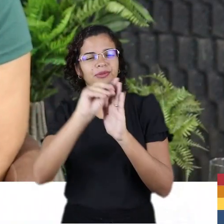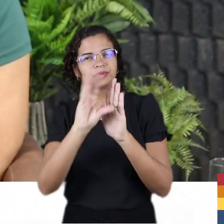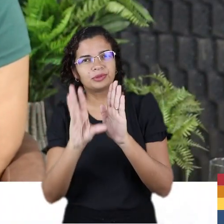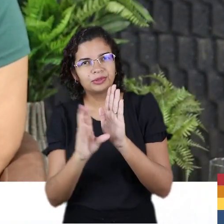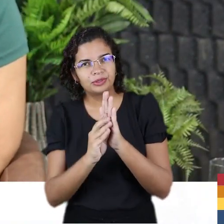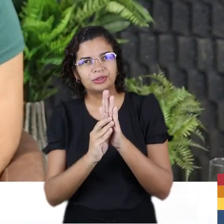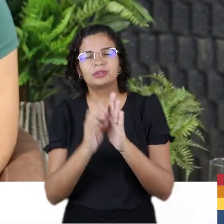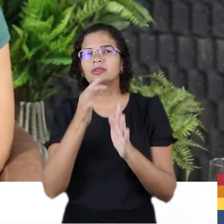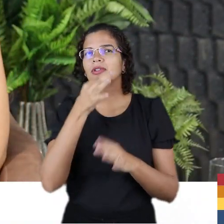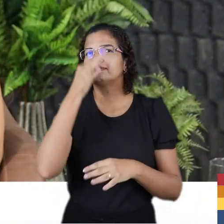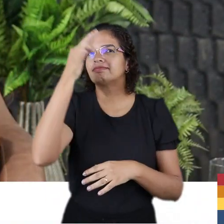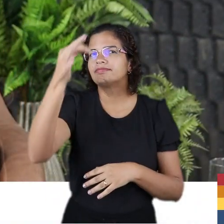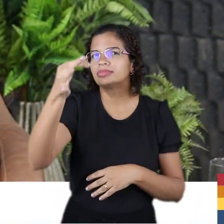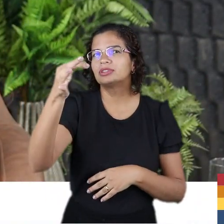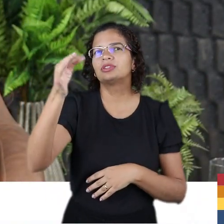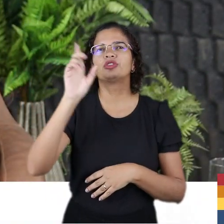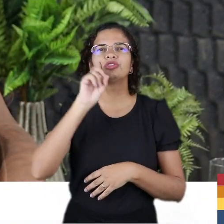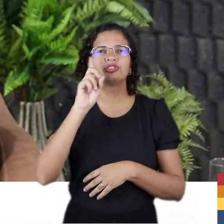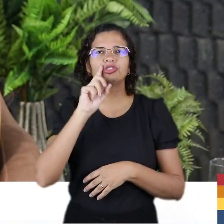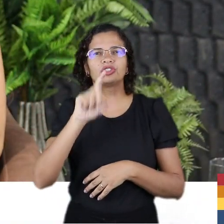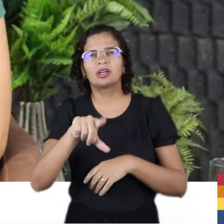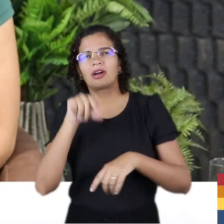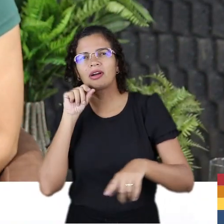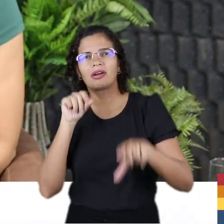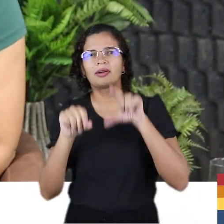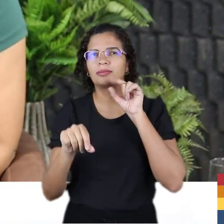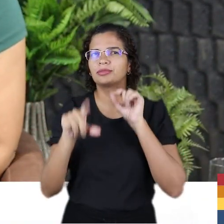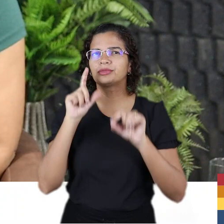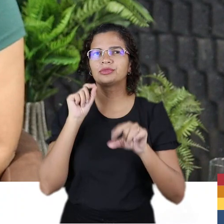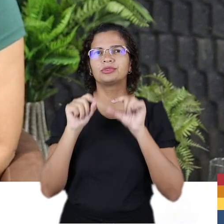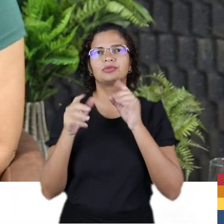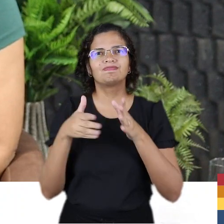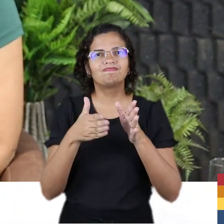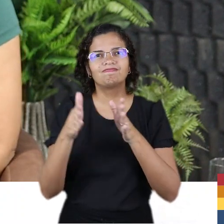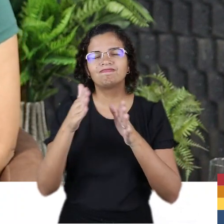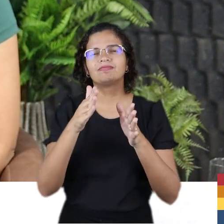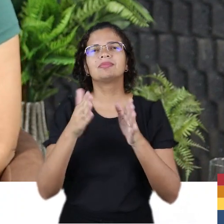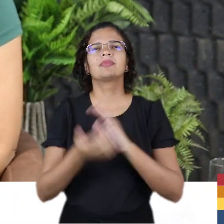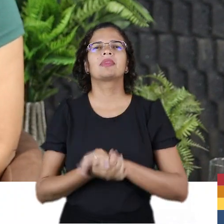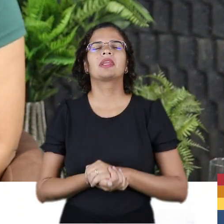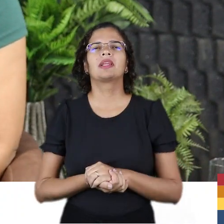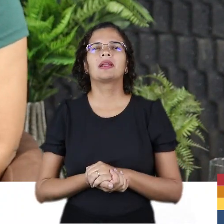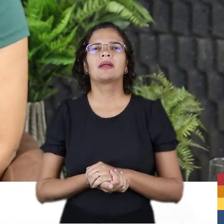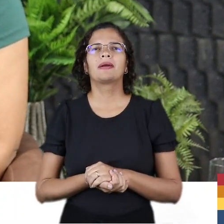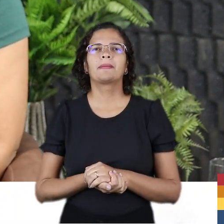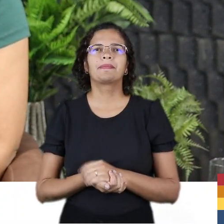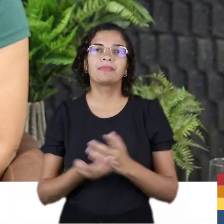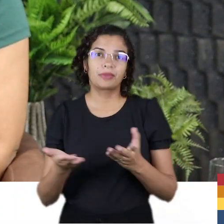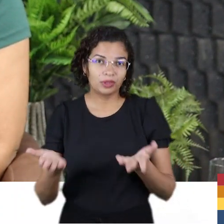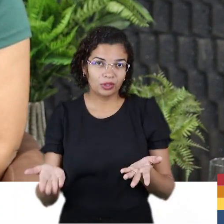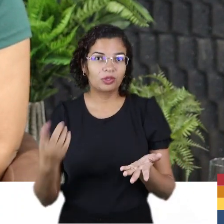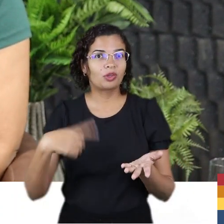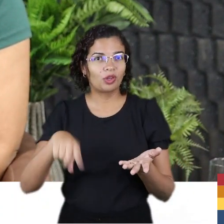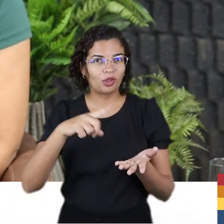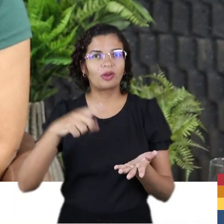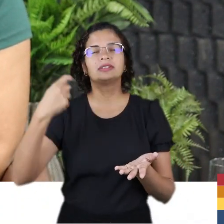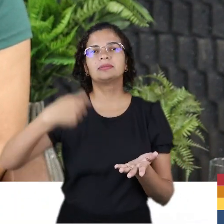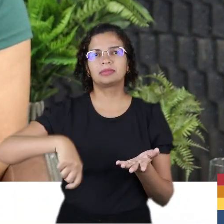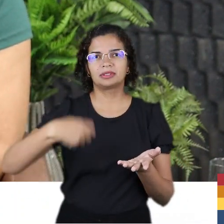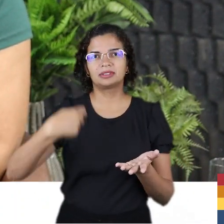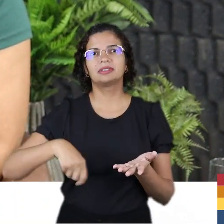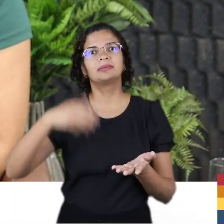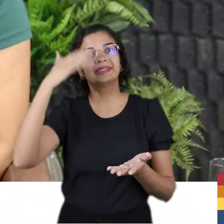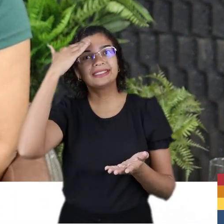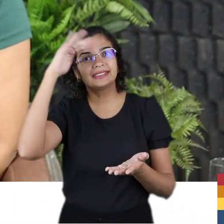que está, que essa arquitetura foi concebida, porque você observa, inclusive, nos